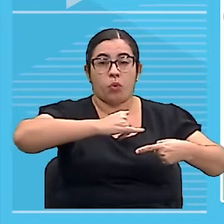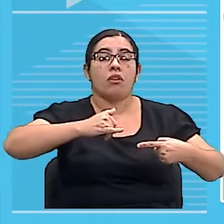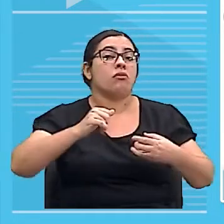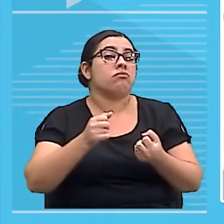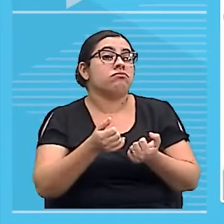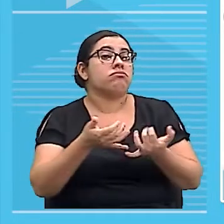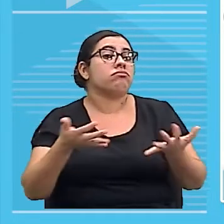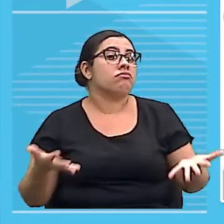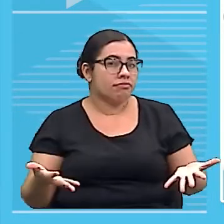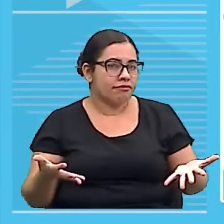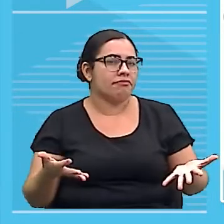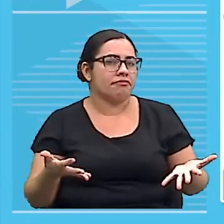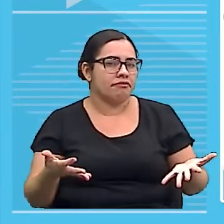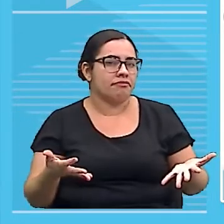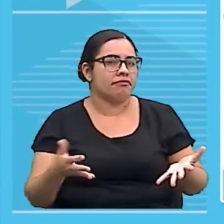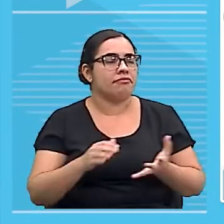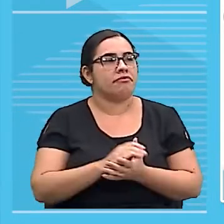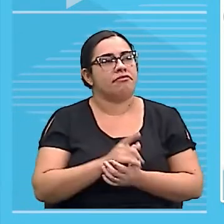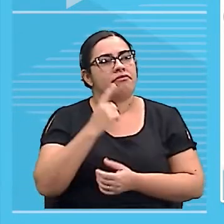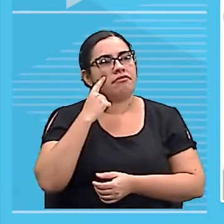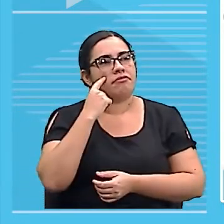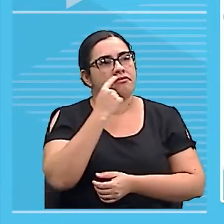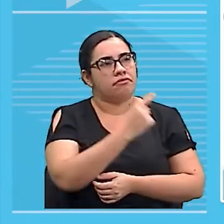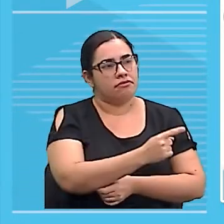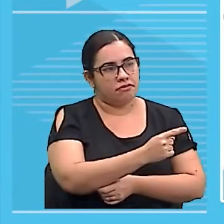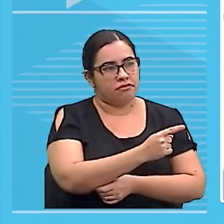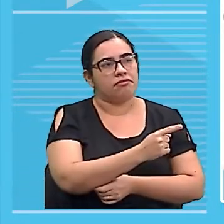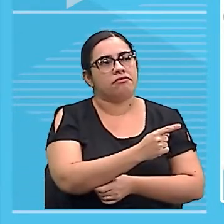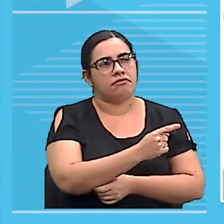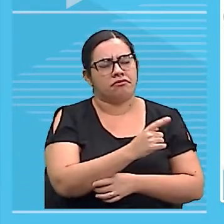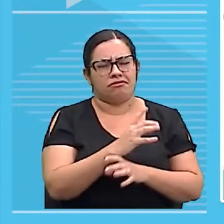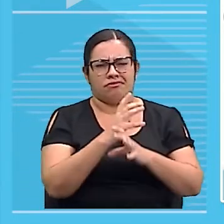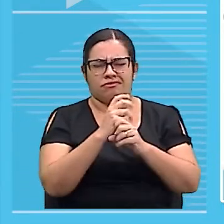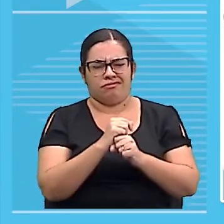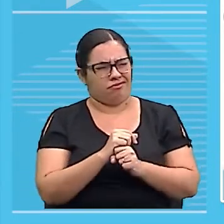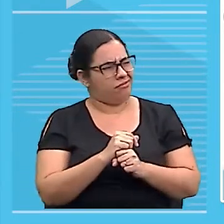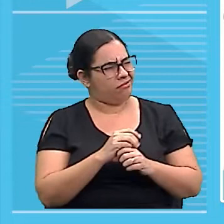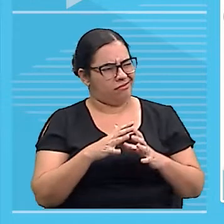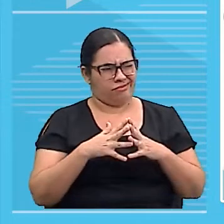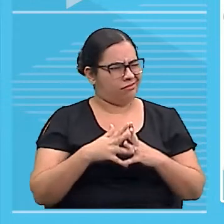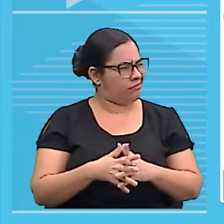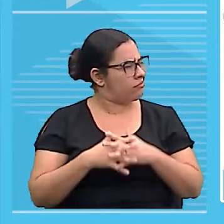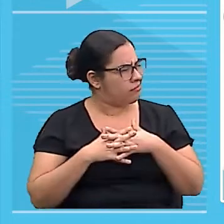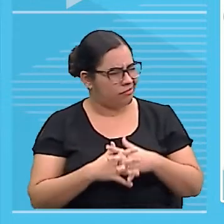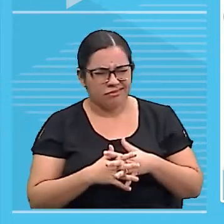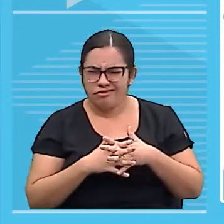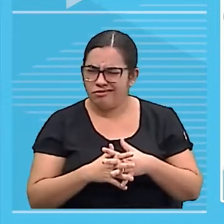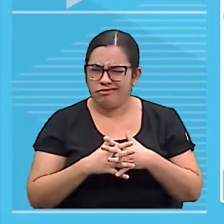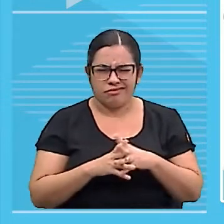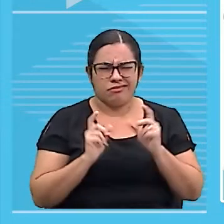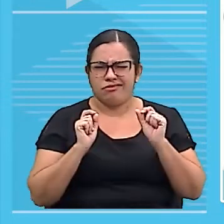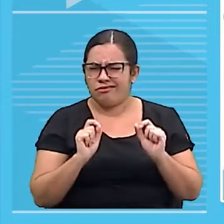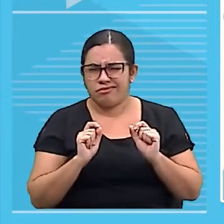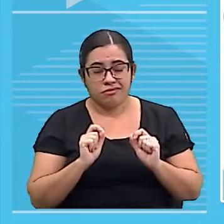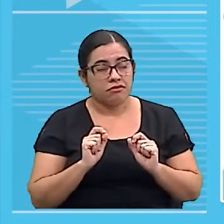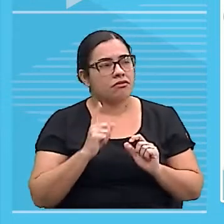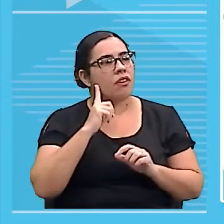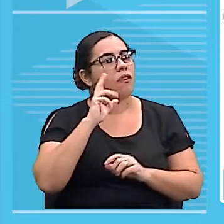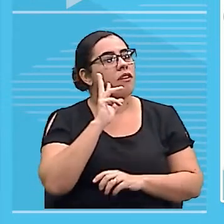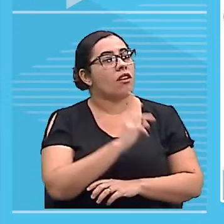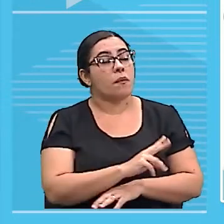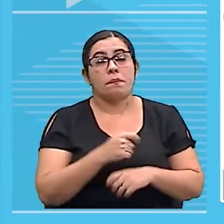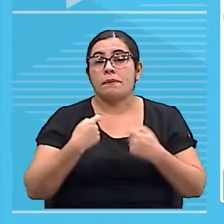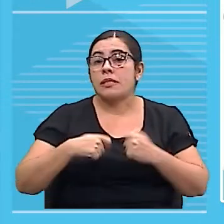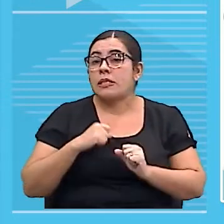Qual é a soma das tensões parciais pera aí professor repete aí não entendi e eu